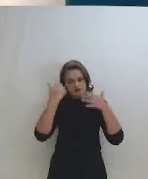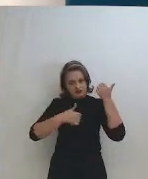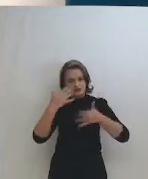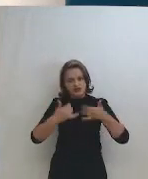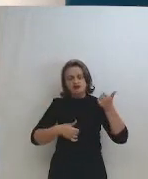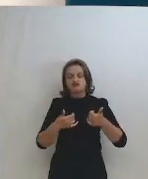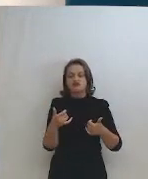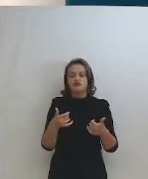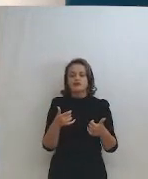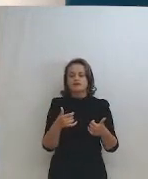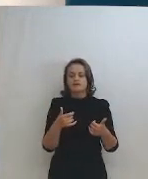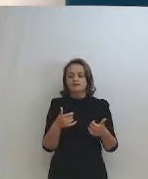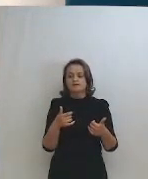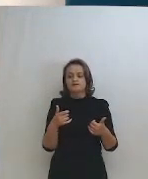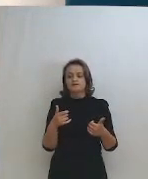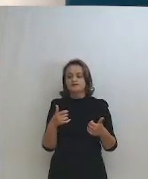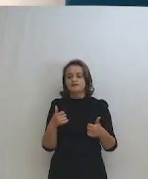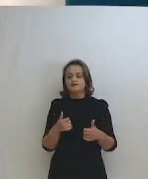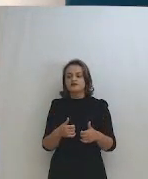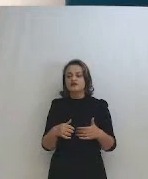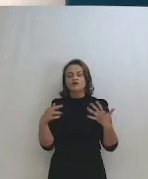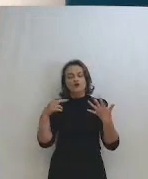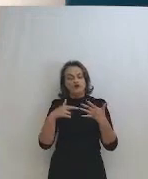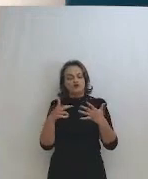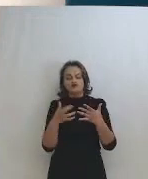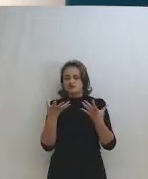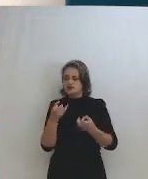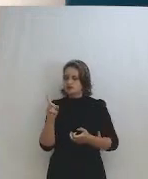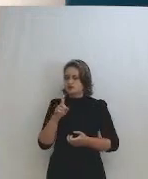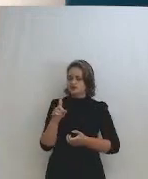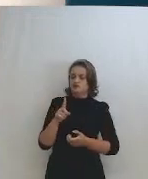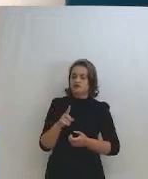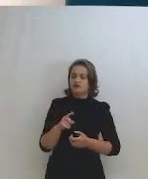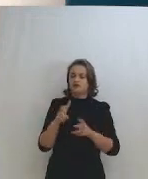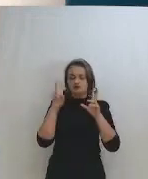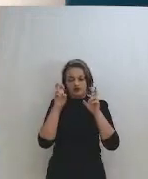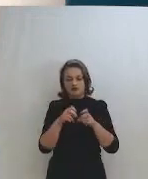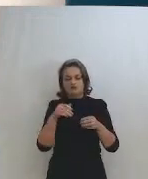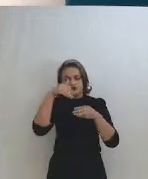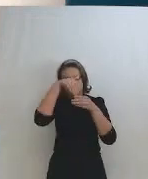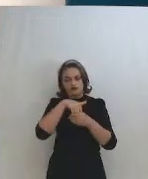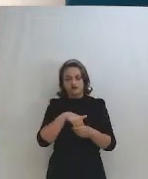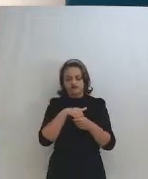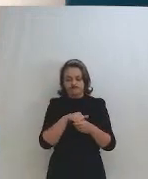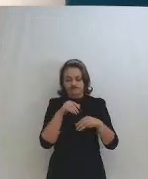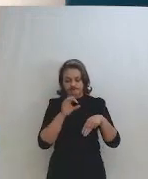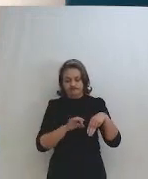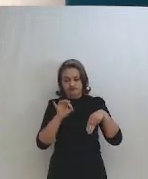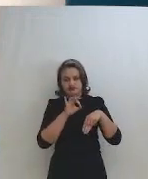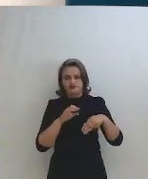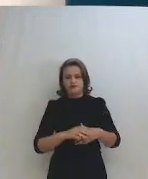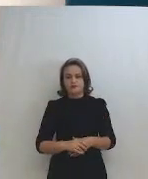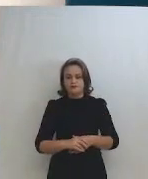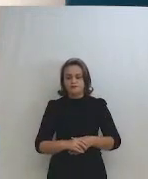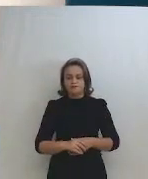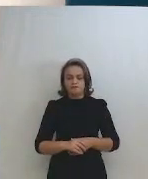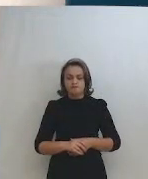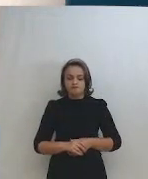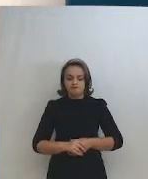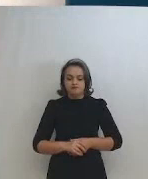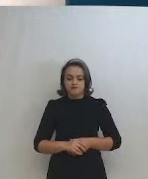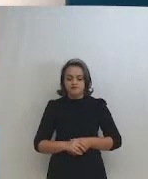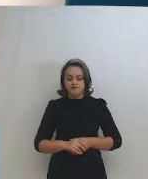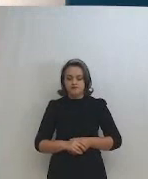foi desprovido o recurso por unanimidade nos termos do voto deste relator. Muito obrigado, doutor. RHC